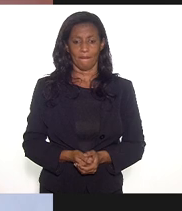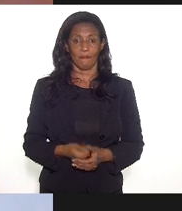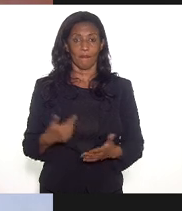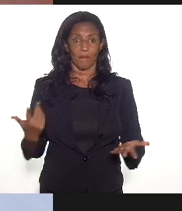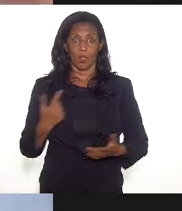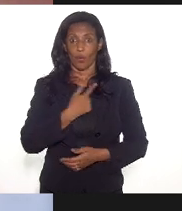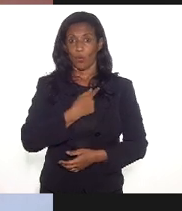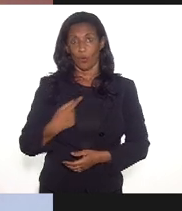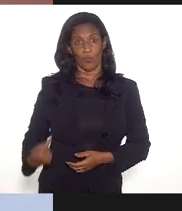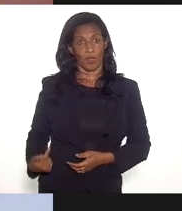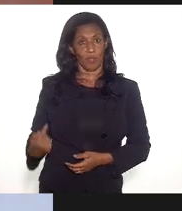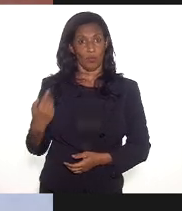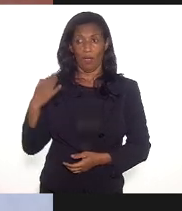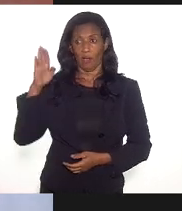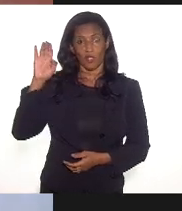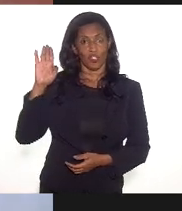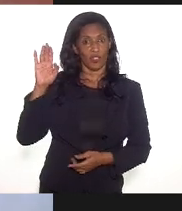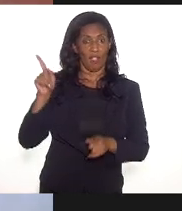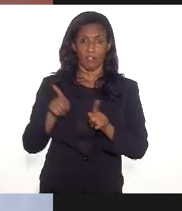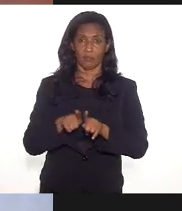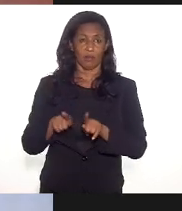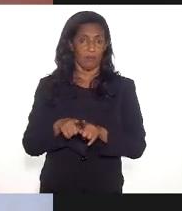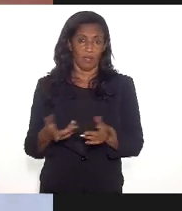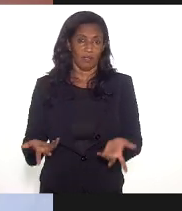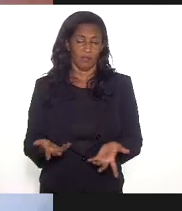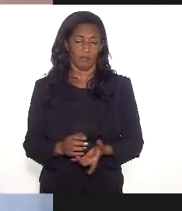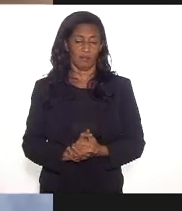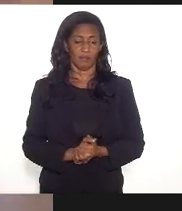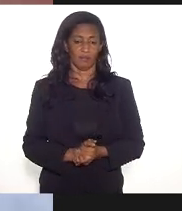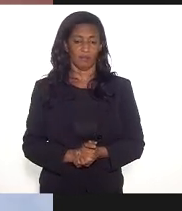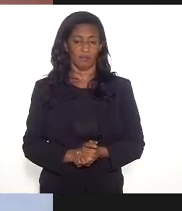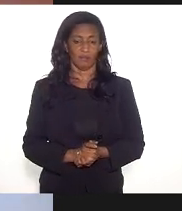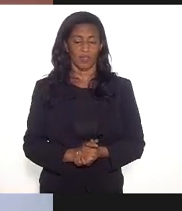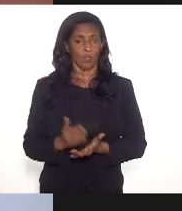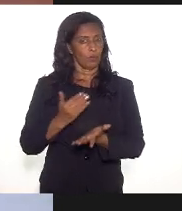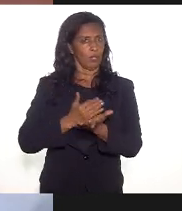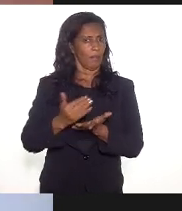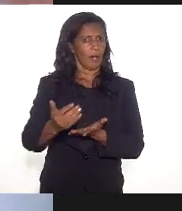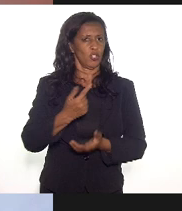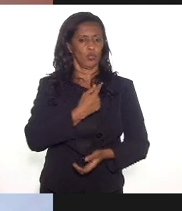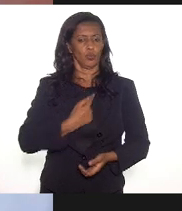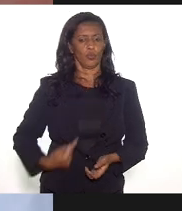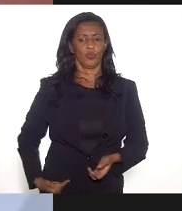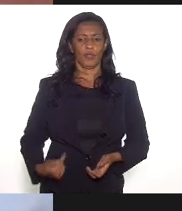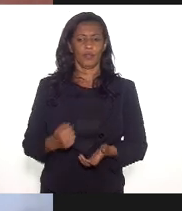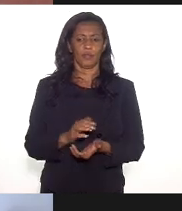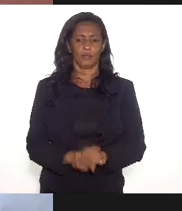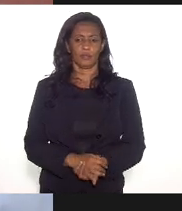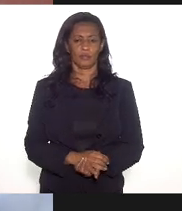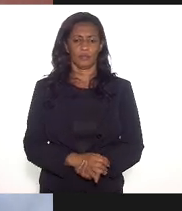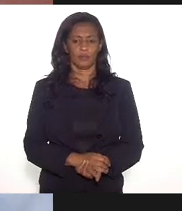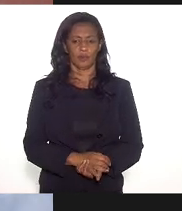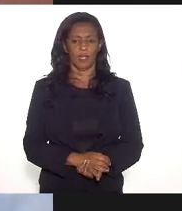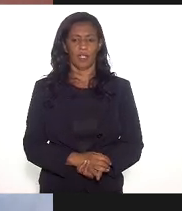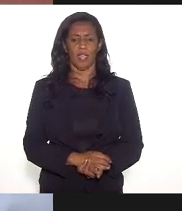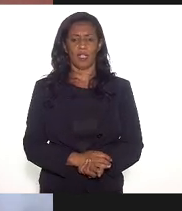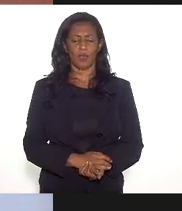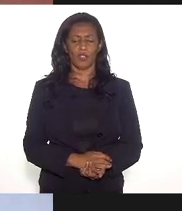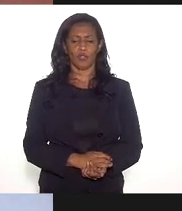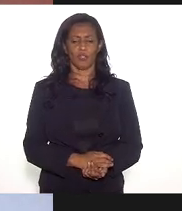para a reeleição. Eu duvido que ele vai aceitar uma coisa dessa. Isso não está partindo do governador. Isso aqui é uma fake news.